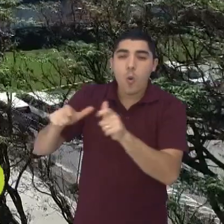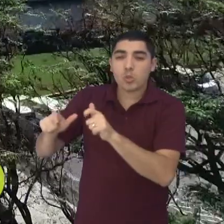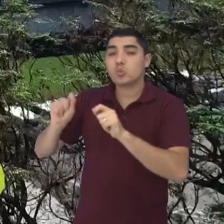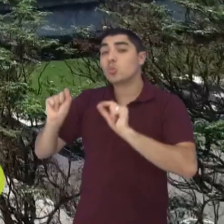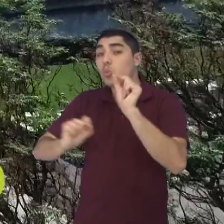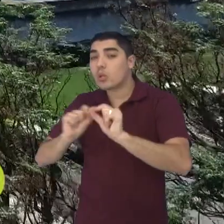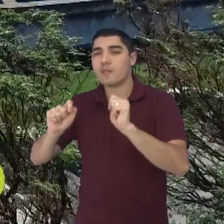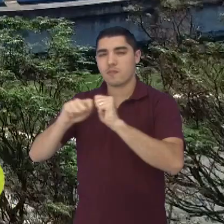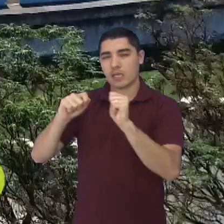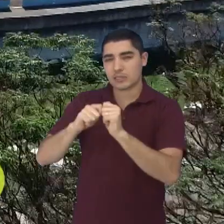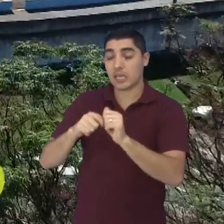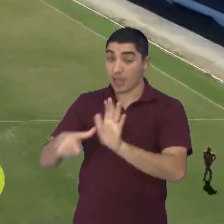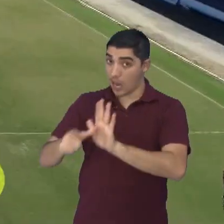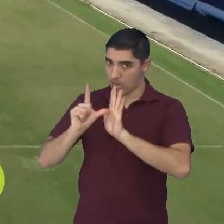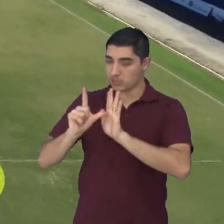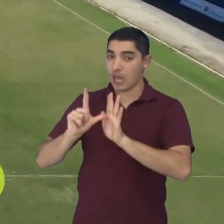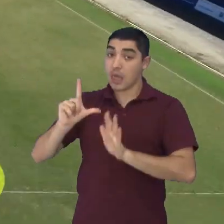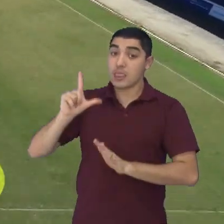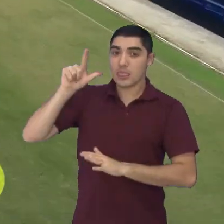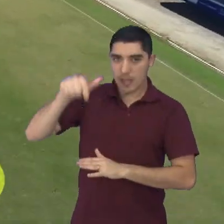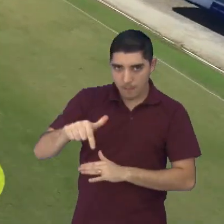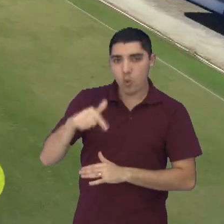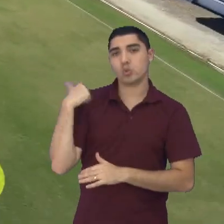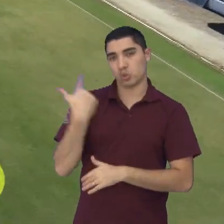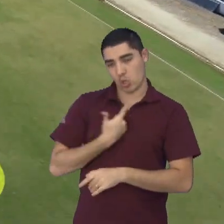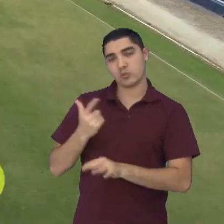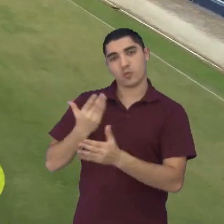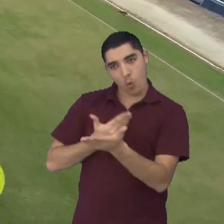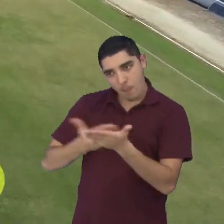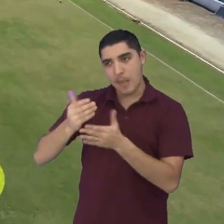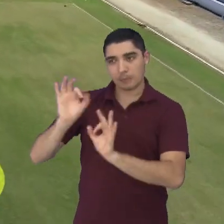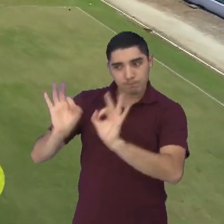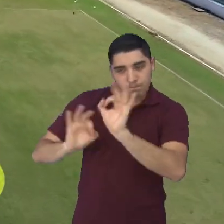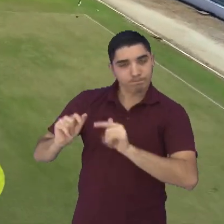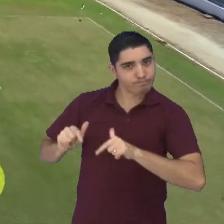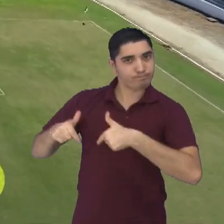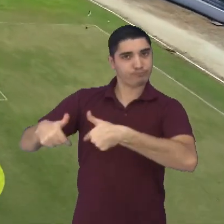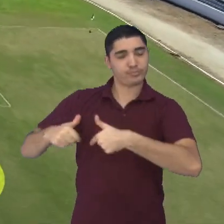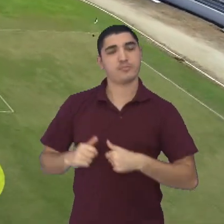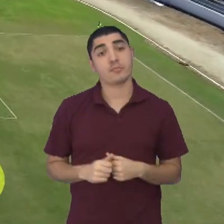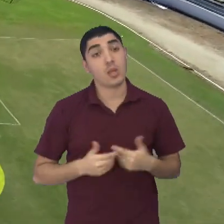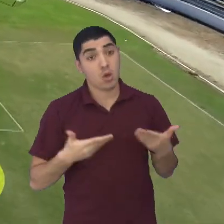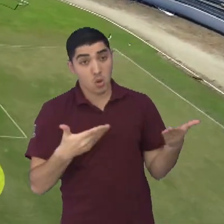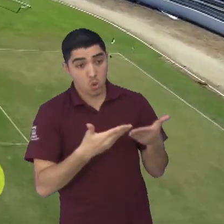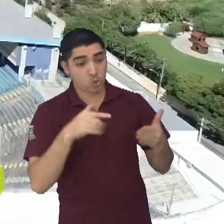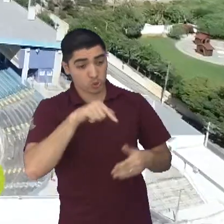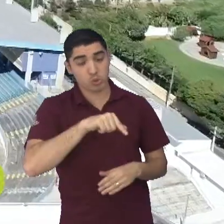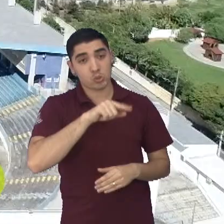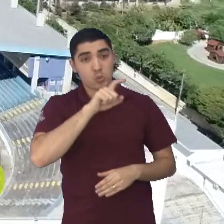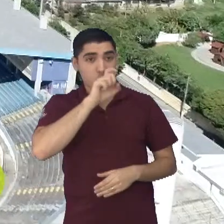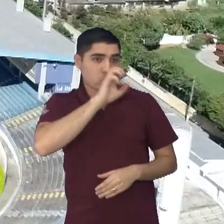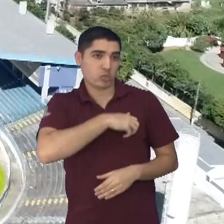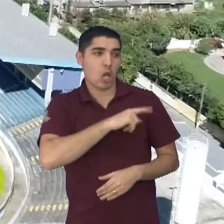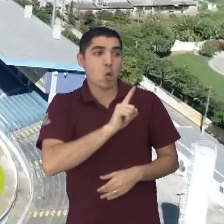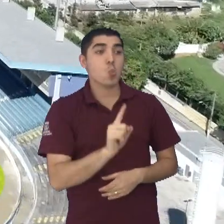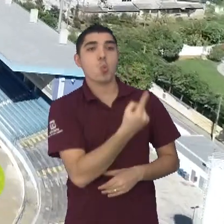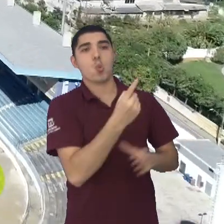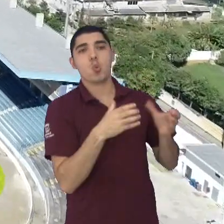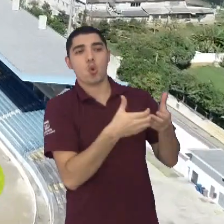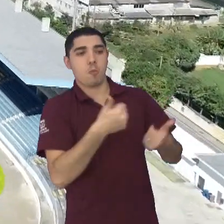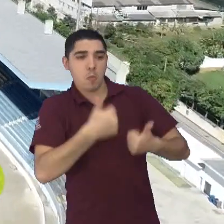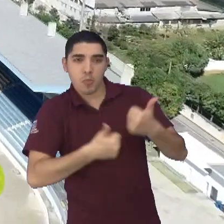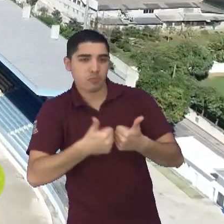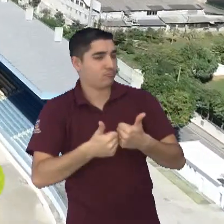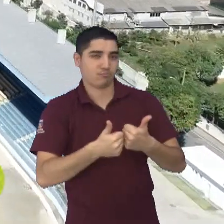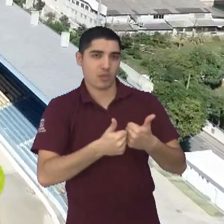gente possa realmente priorizar, né, essas melhorias. Hoje o São José não é o único time que joga no Martins Pereira, né? A gente tem outros times na